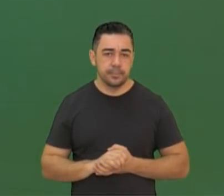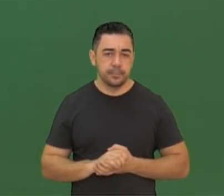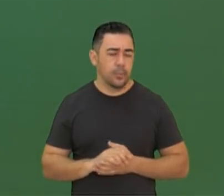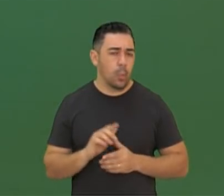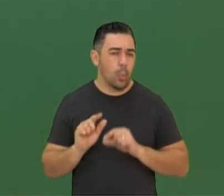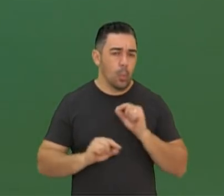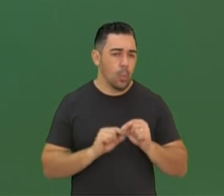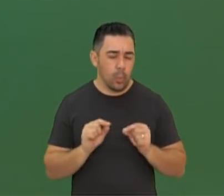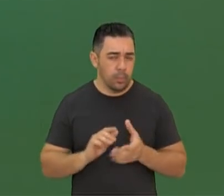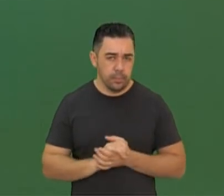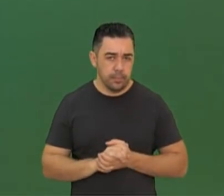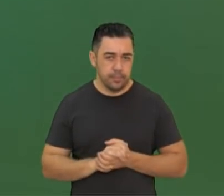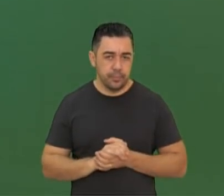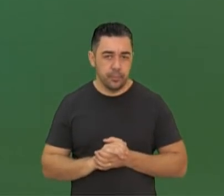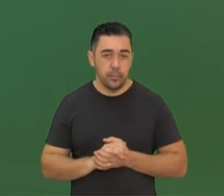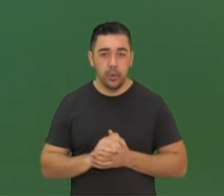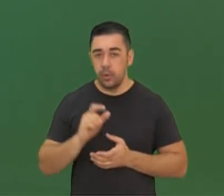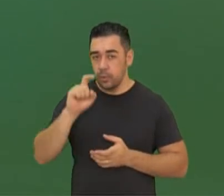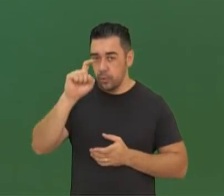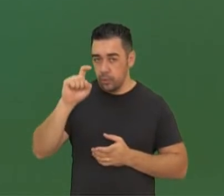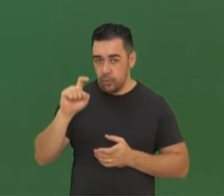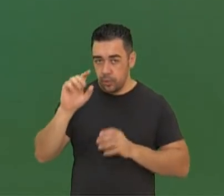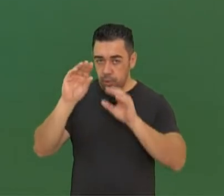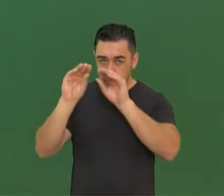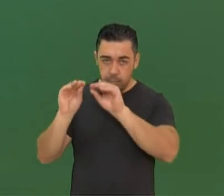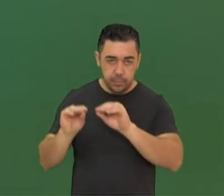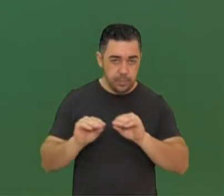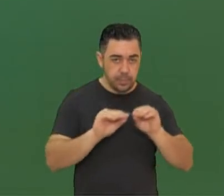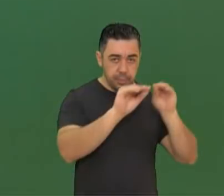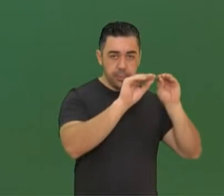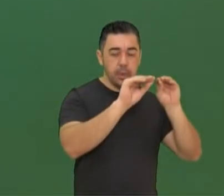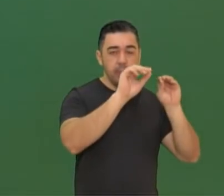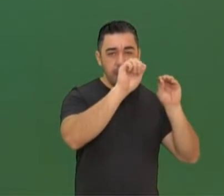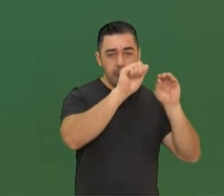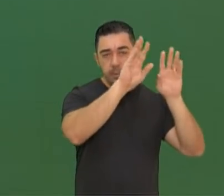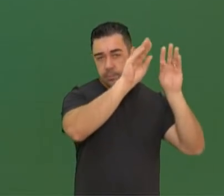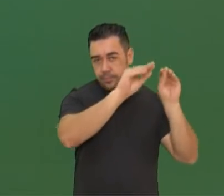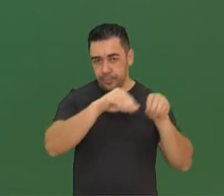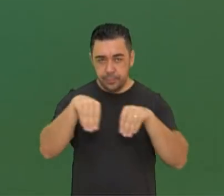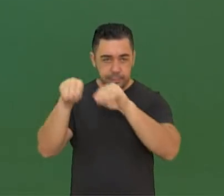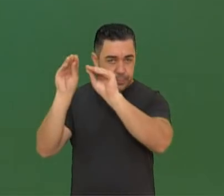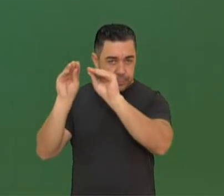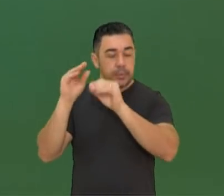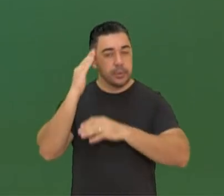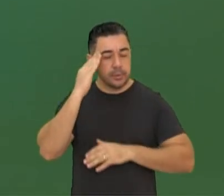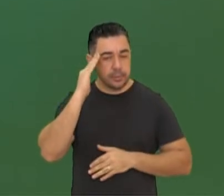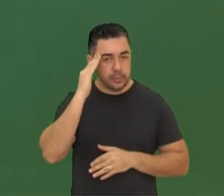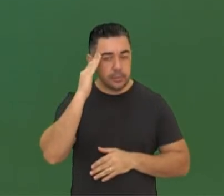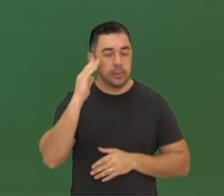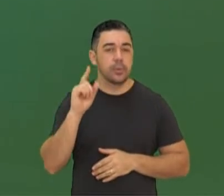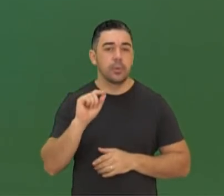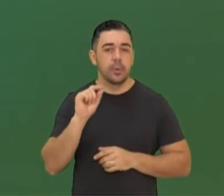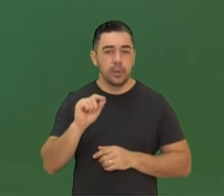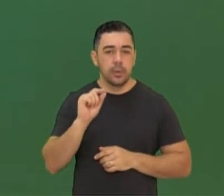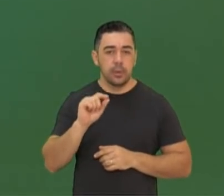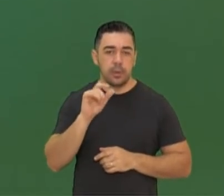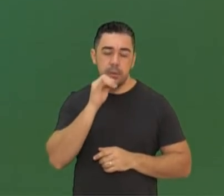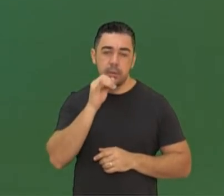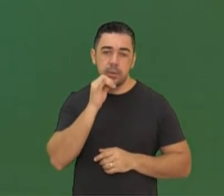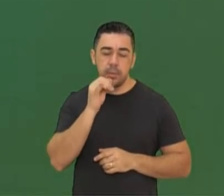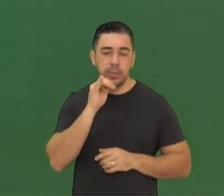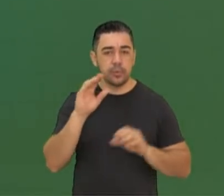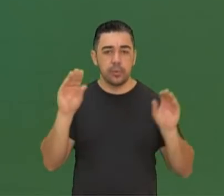O que eu vou fazer agora? Eu vou fazer o seguinte, eu vou passar o menos 3a para o outro lado, mais 3a, e o 2x que está